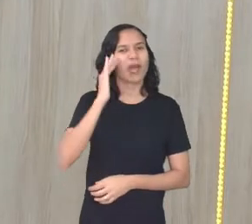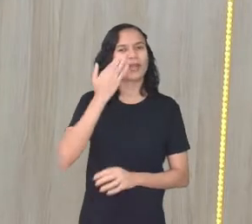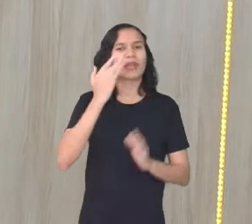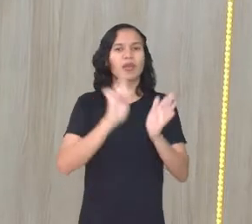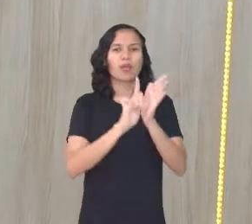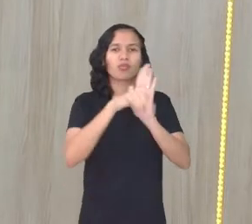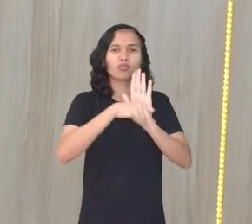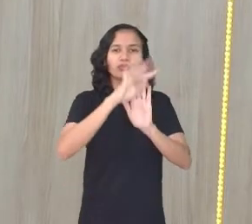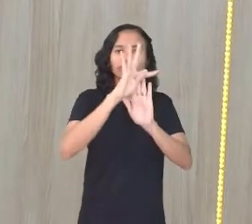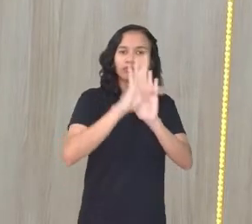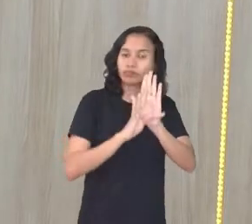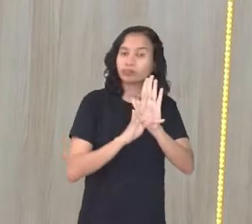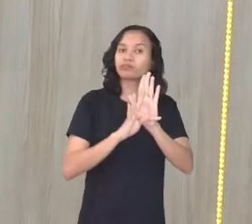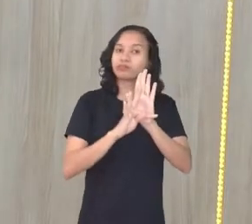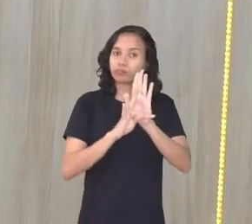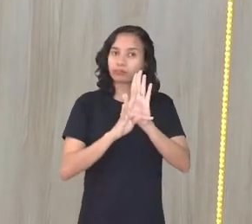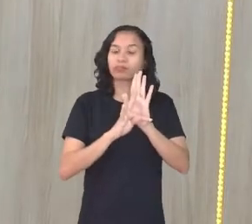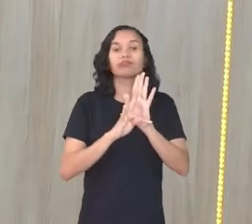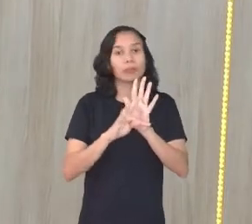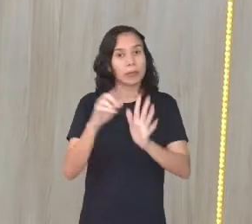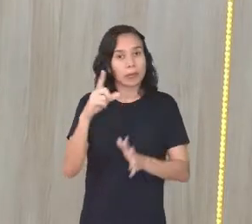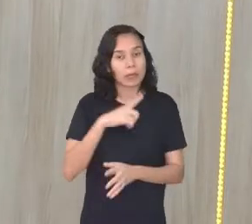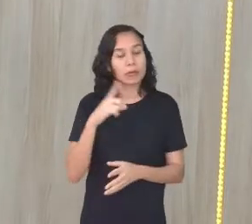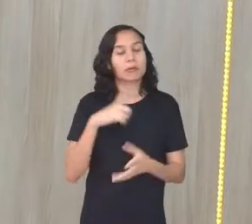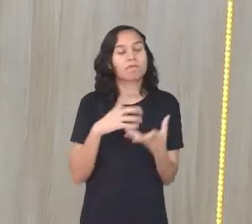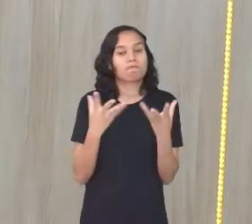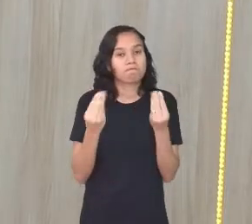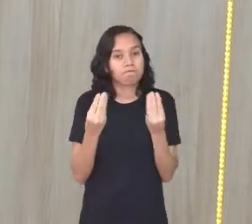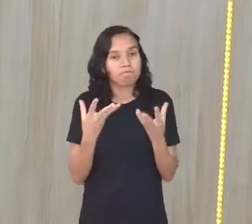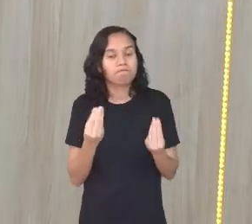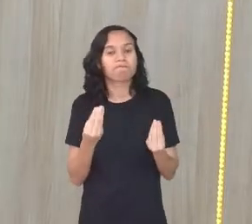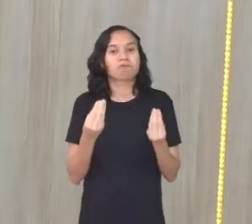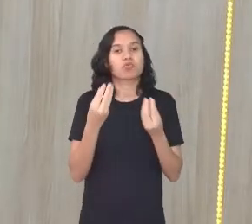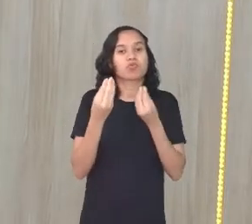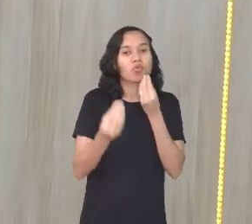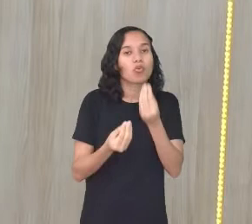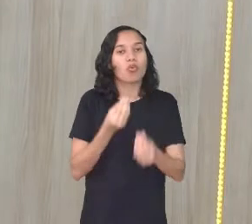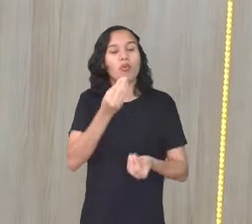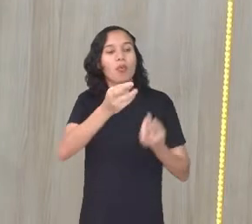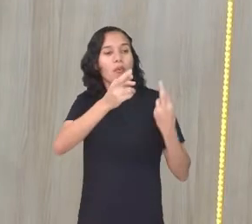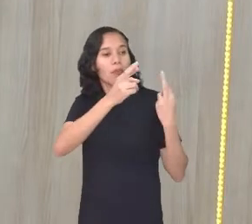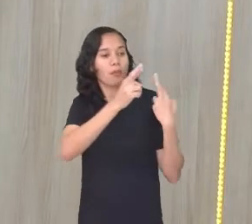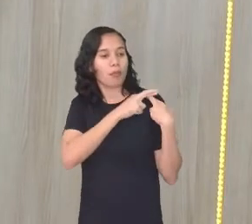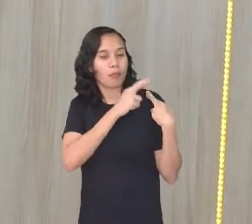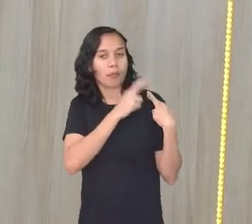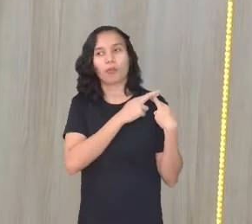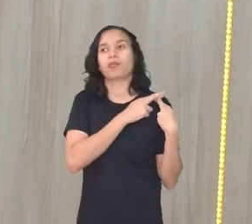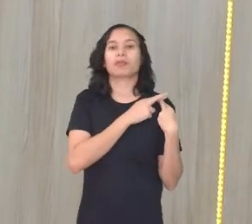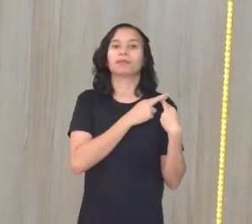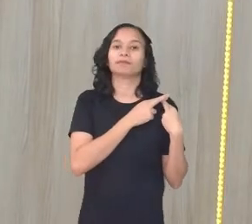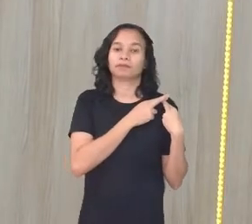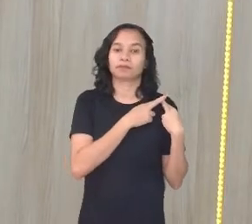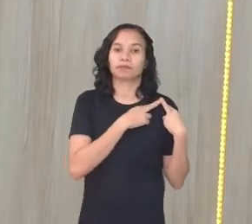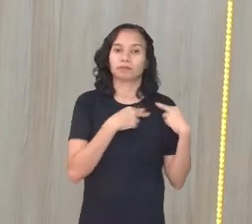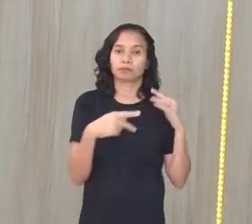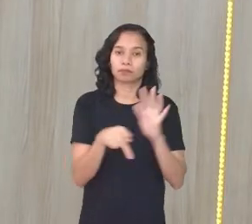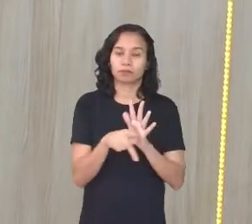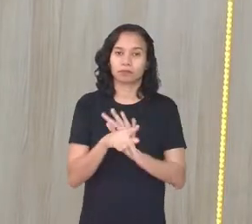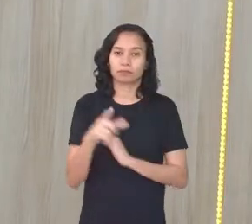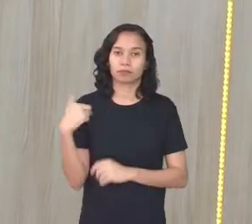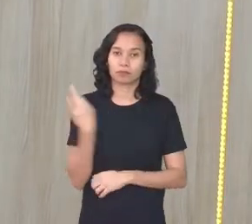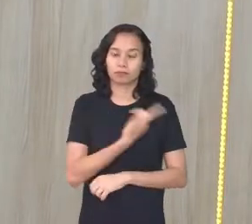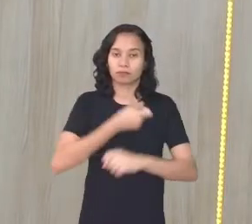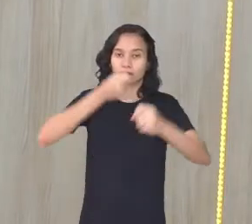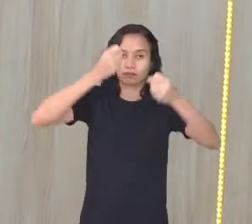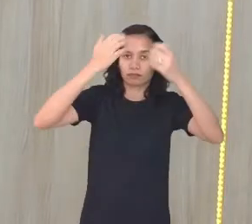gênero textual muito tem de responsabilidade para essas